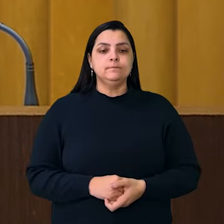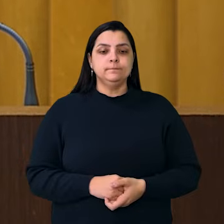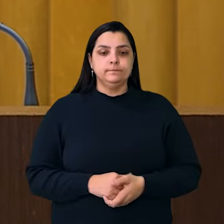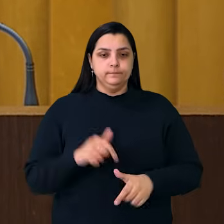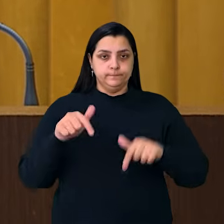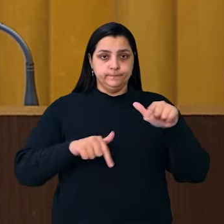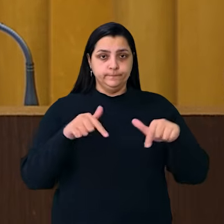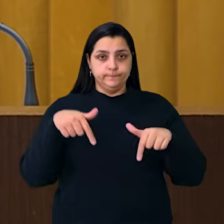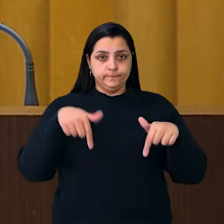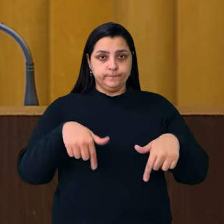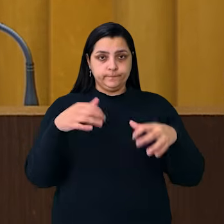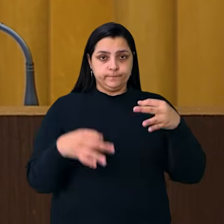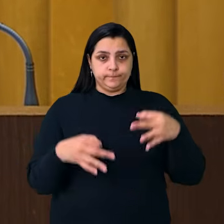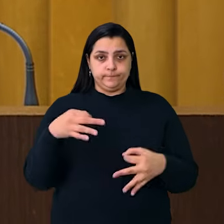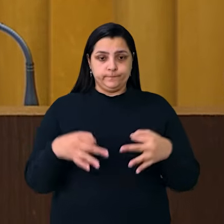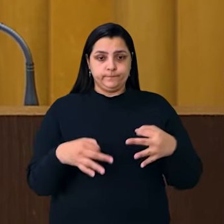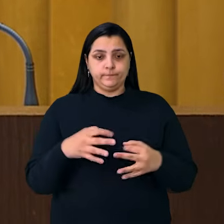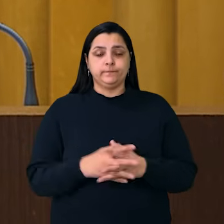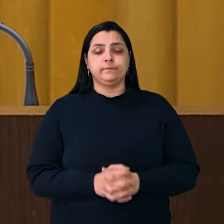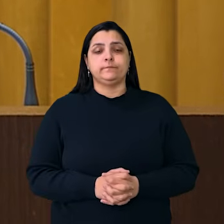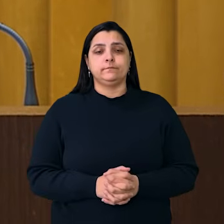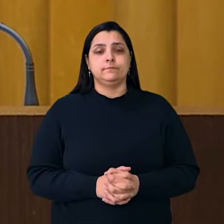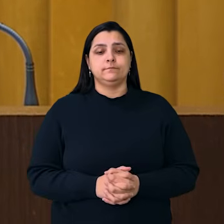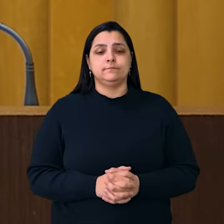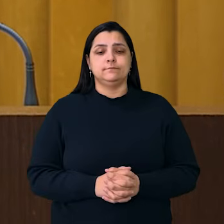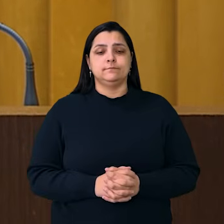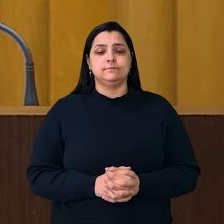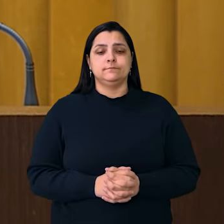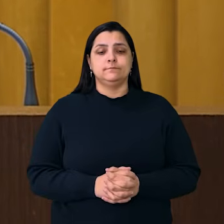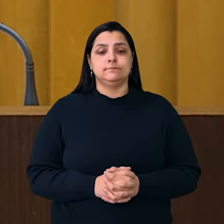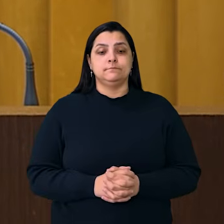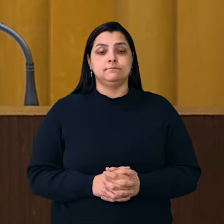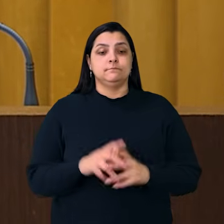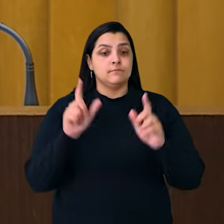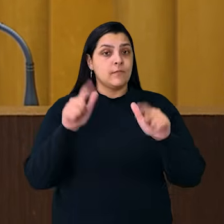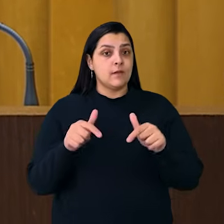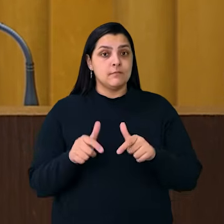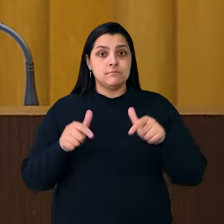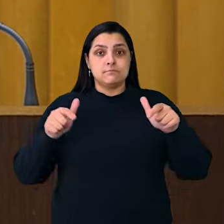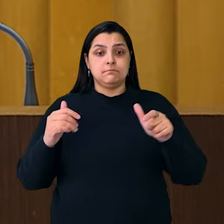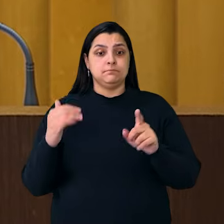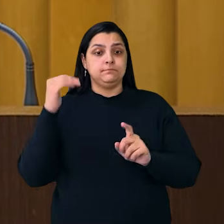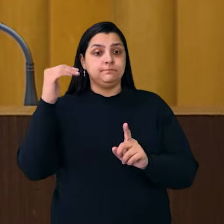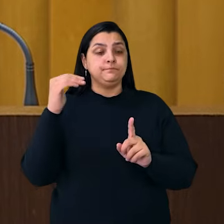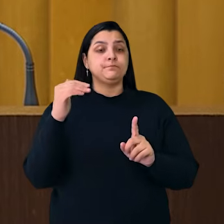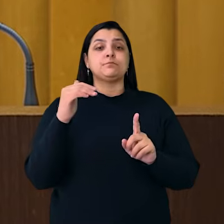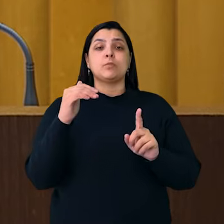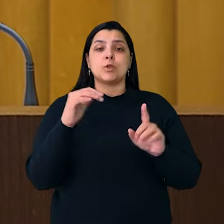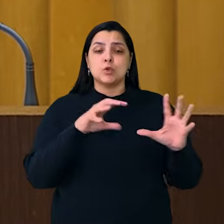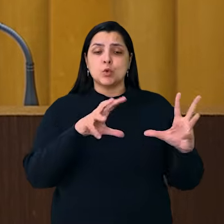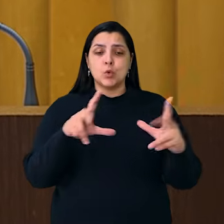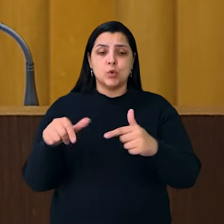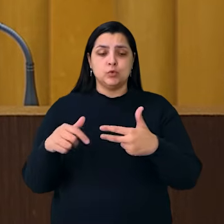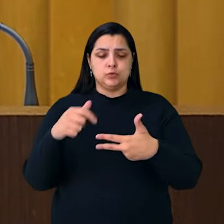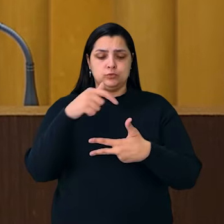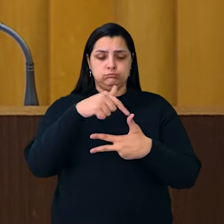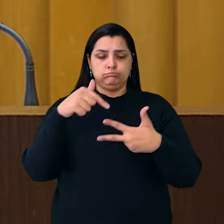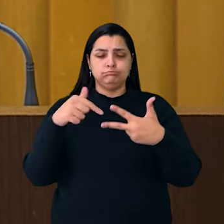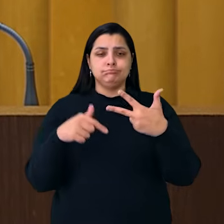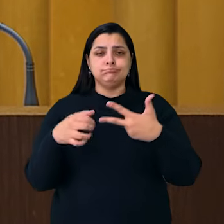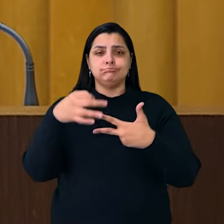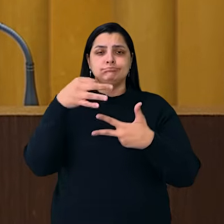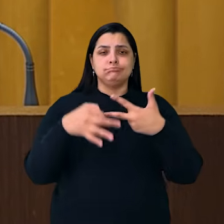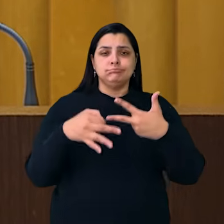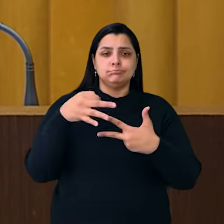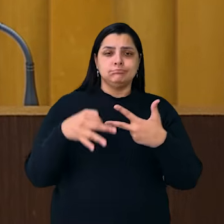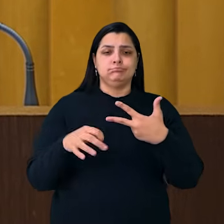A função do judiciário, ela é maior, embora em harmonia com todos os poderes,